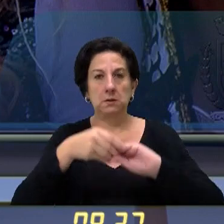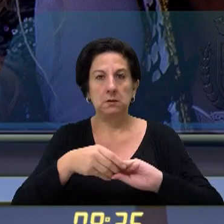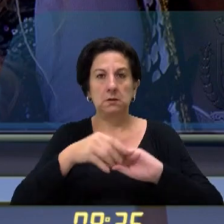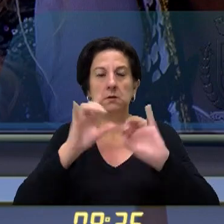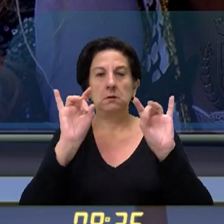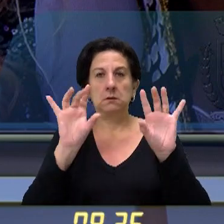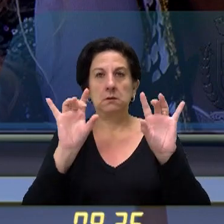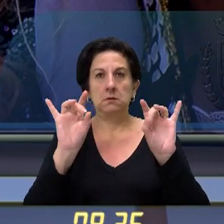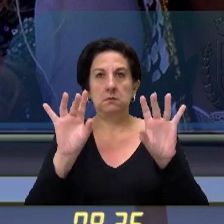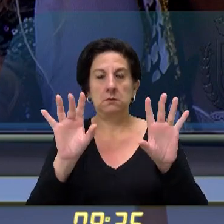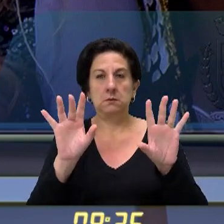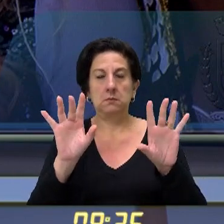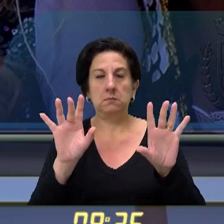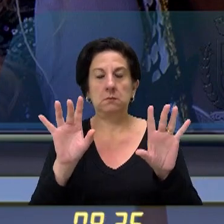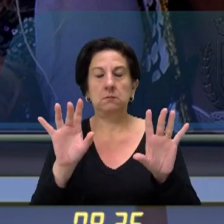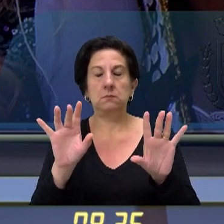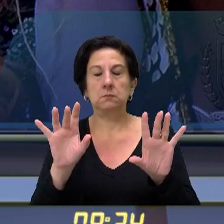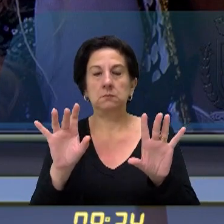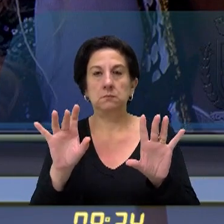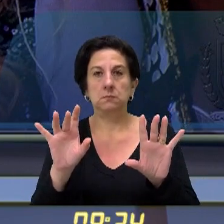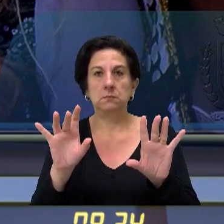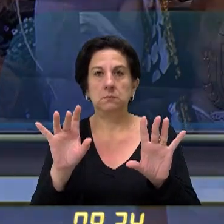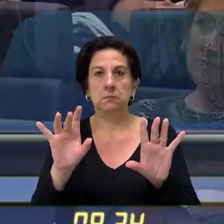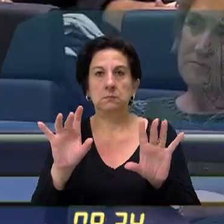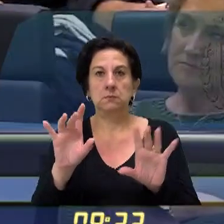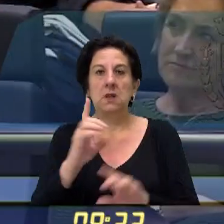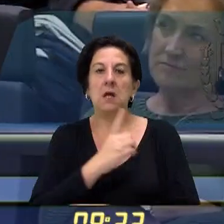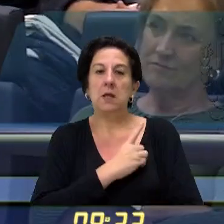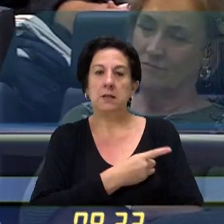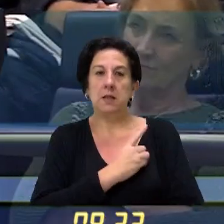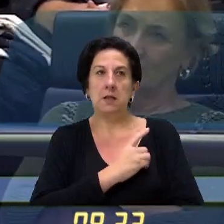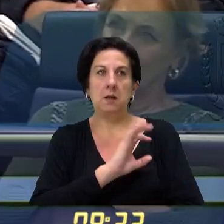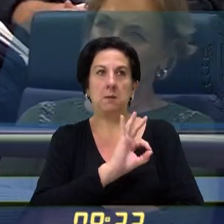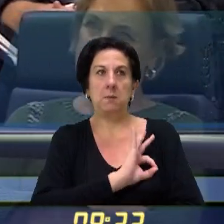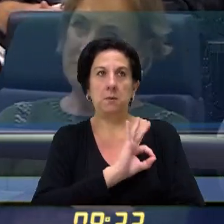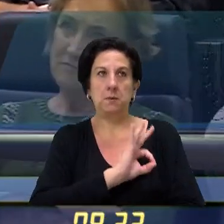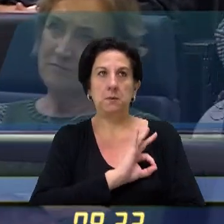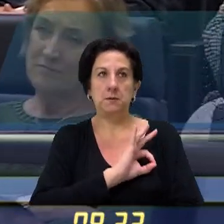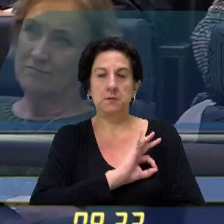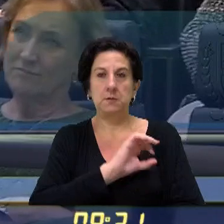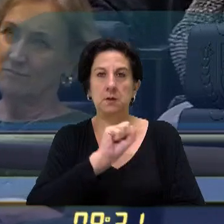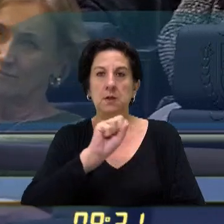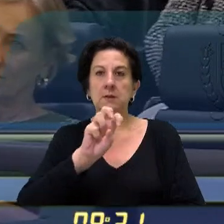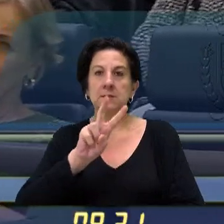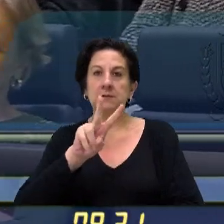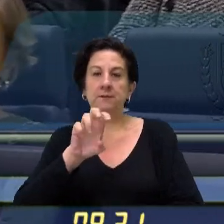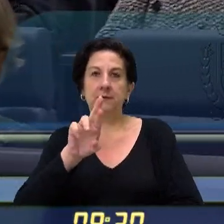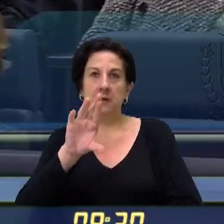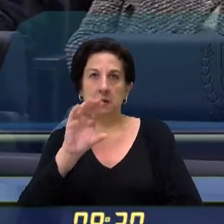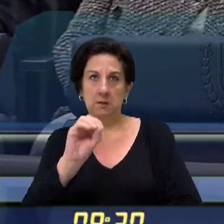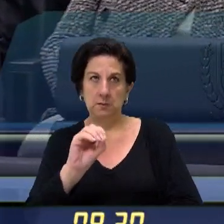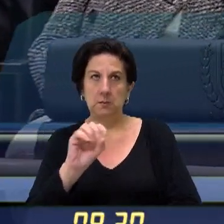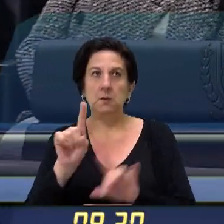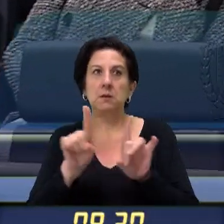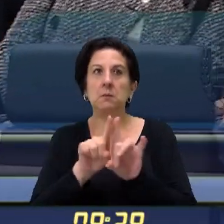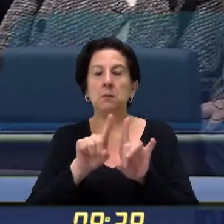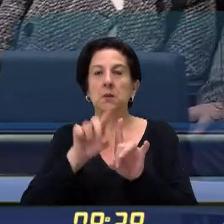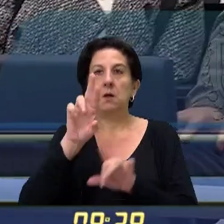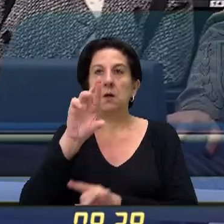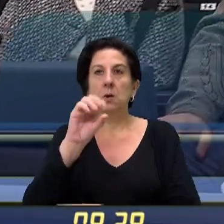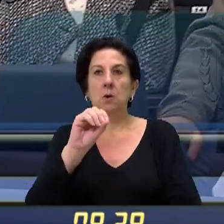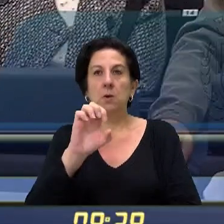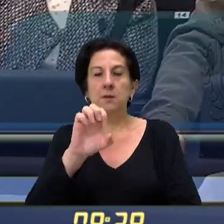especial ao nosso delegado de polícia, Jussi Severo, e a comissária Rosemary